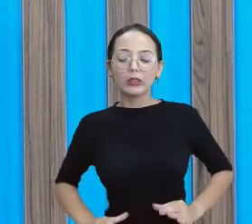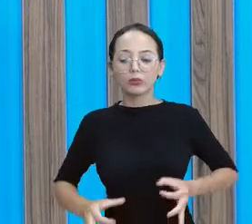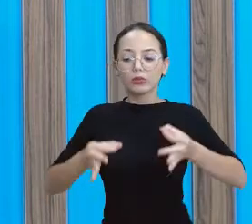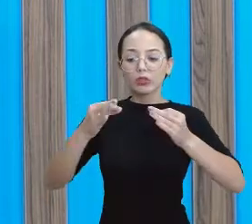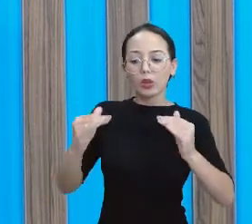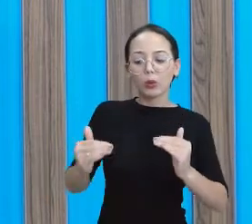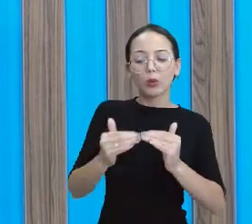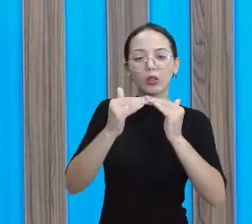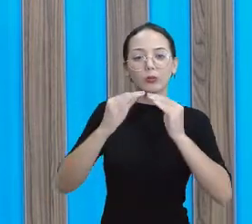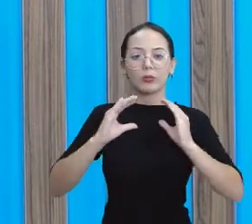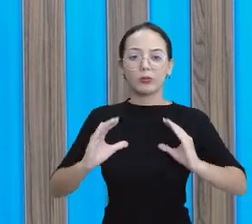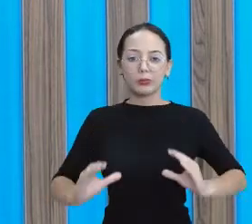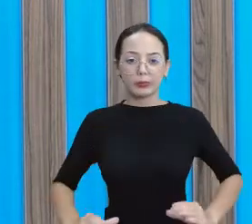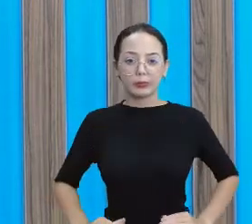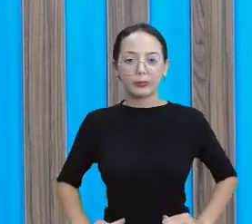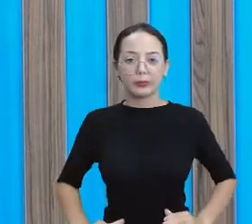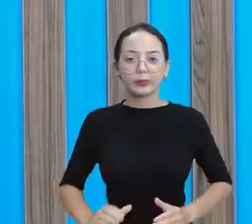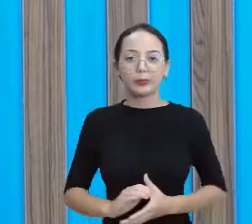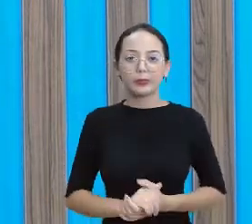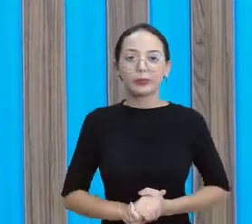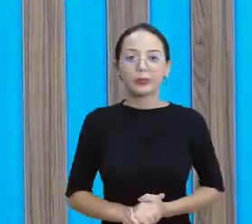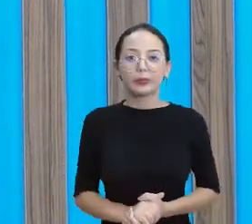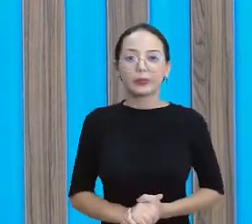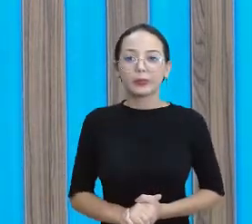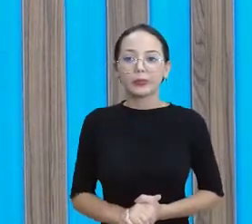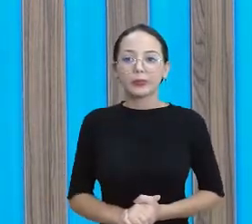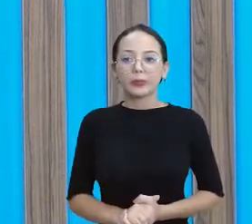adequação comportamental.